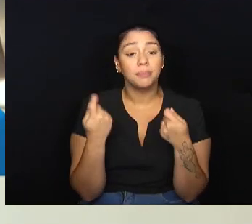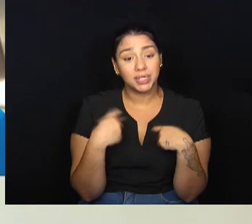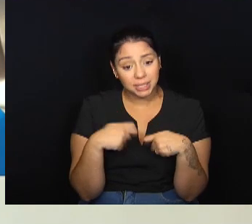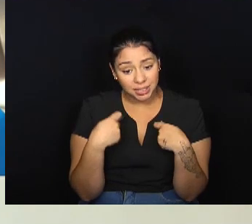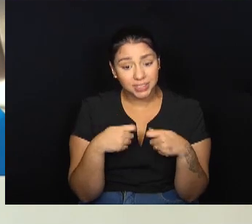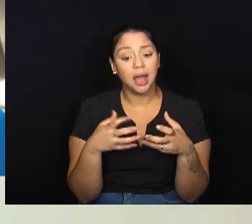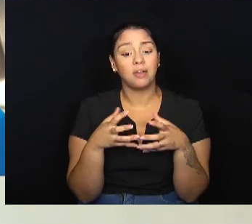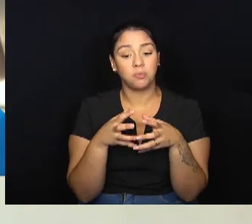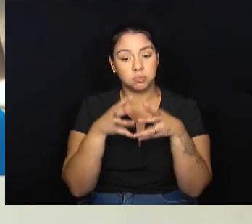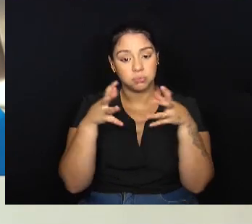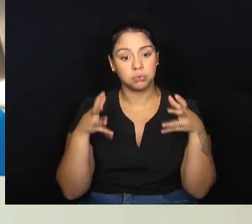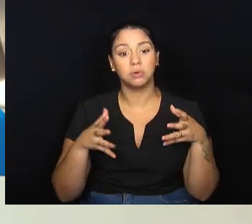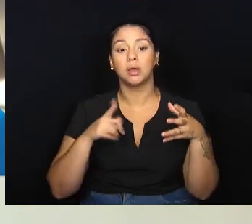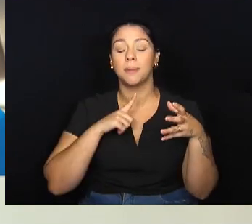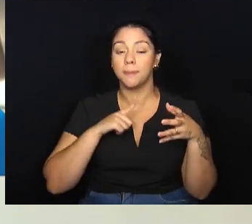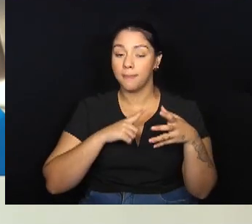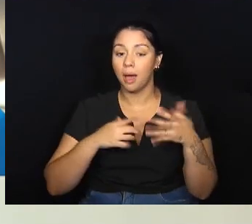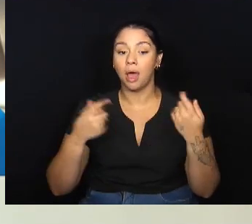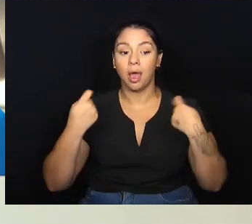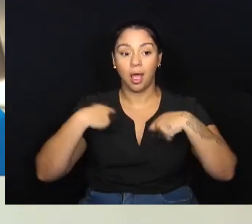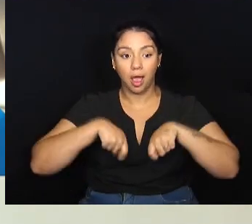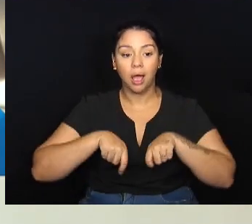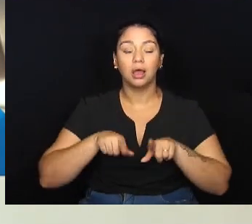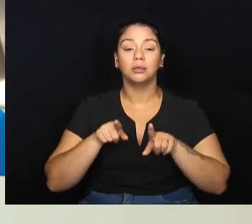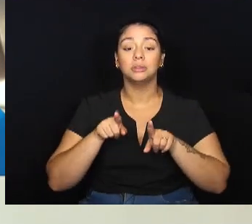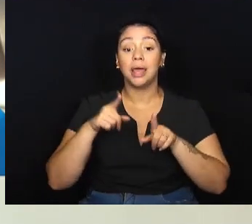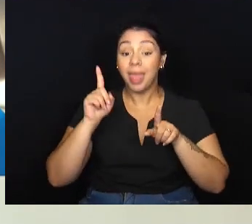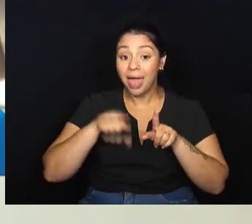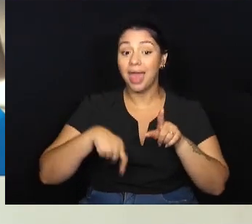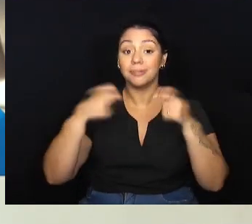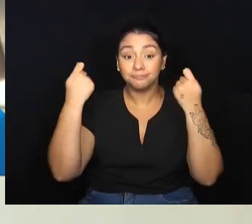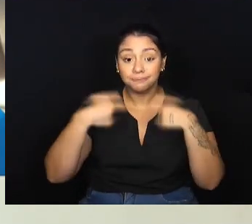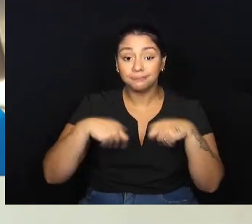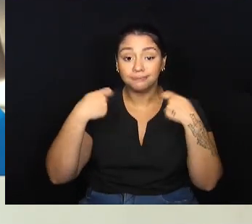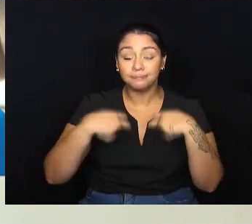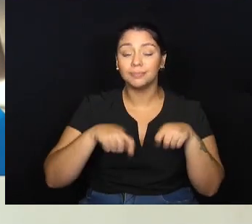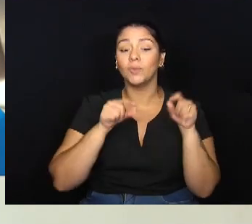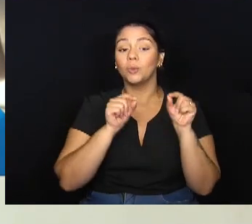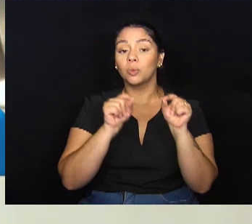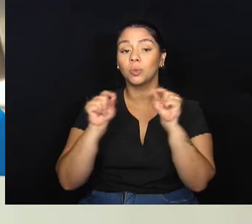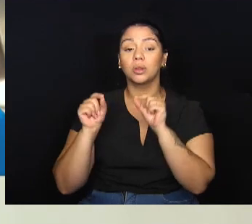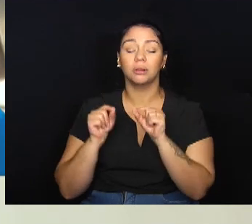ter uma política de combate à violência sexual mais efetiva. Então, tudo isso é